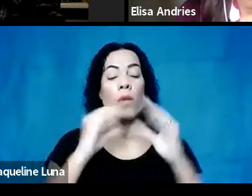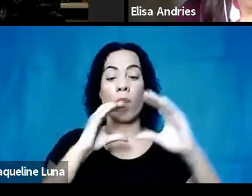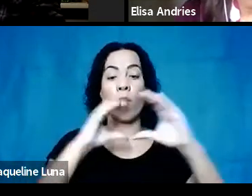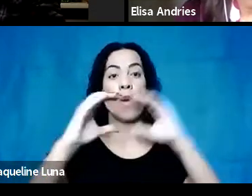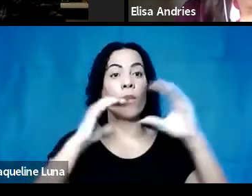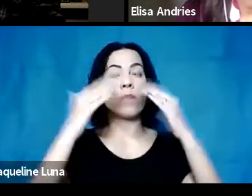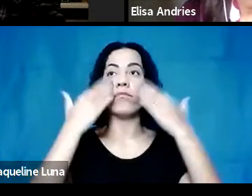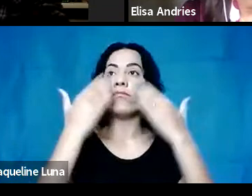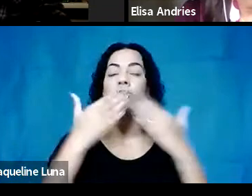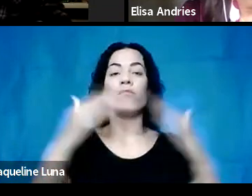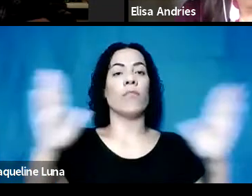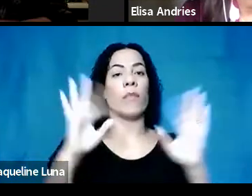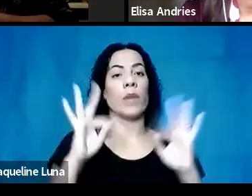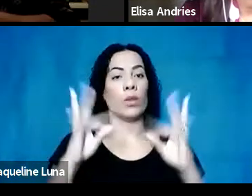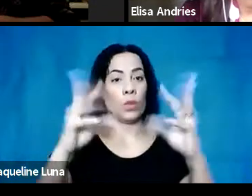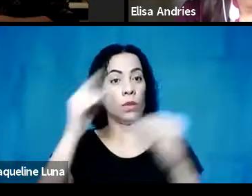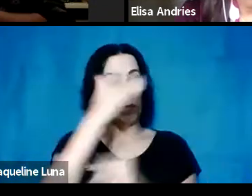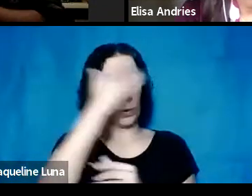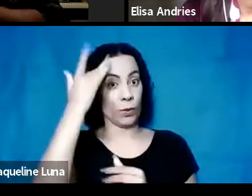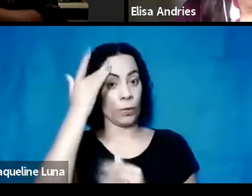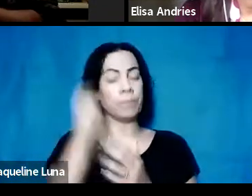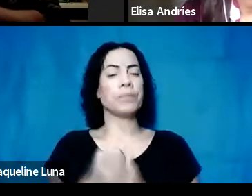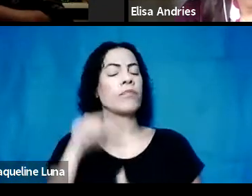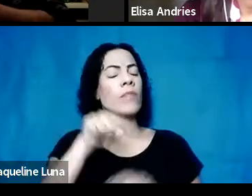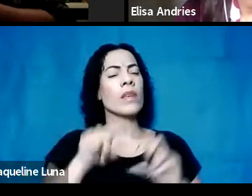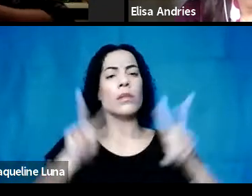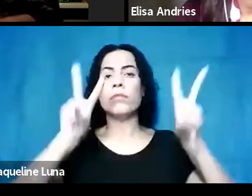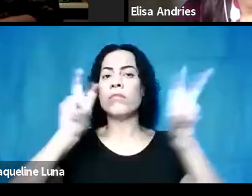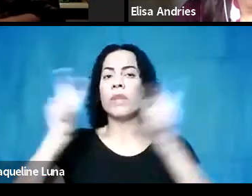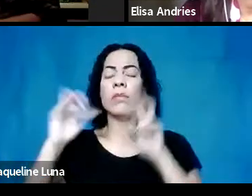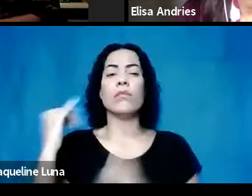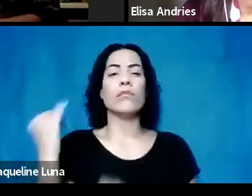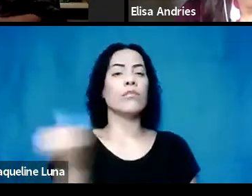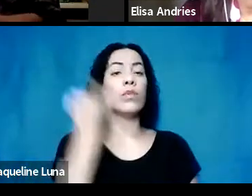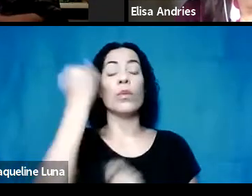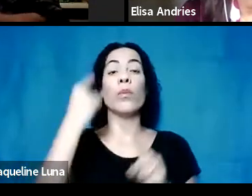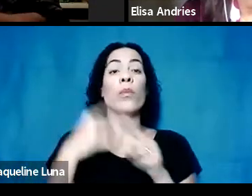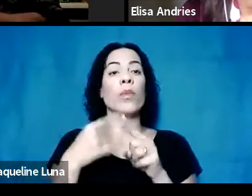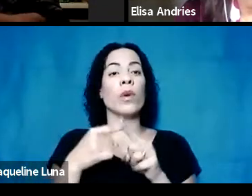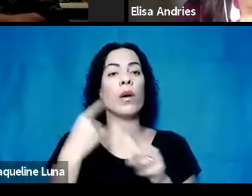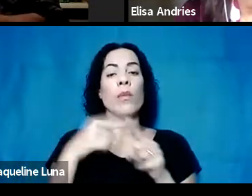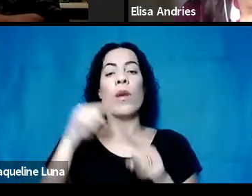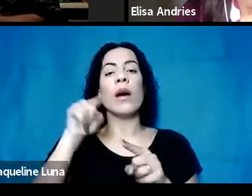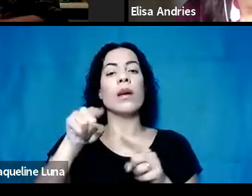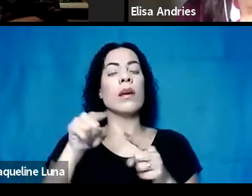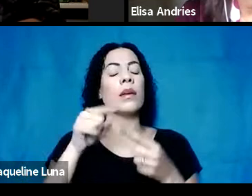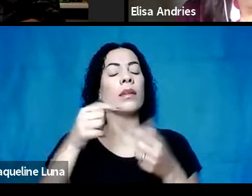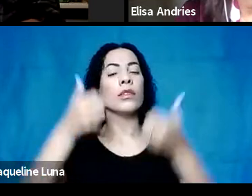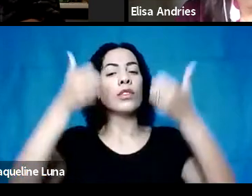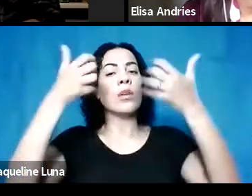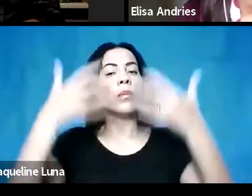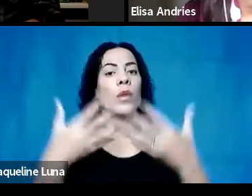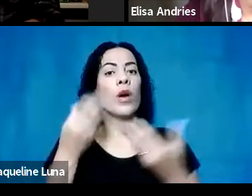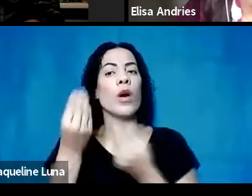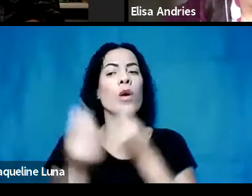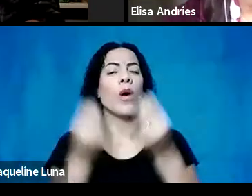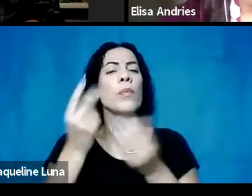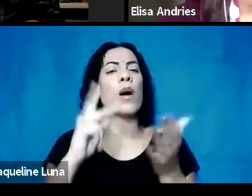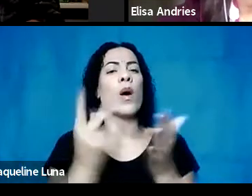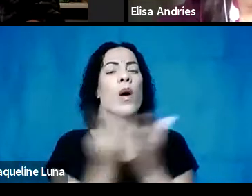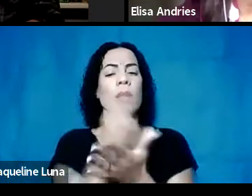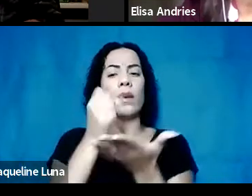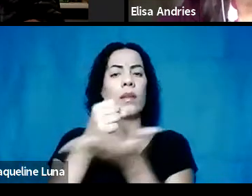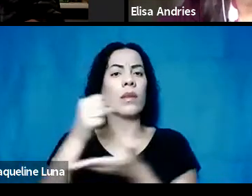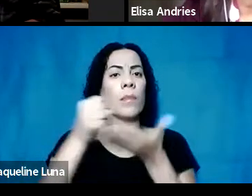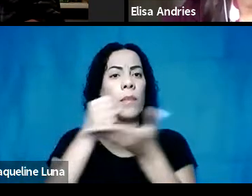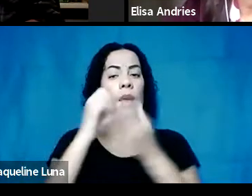comunicação. Esse tema é muito especial porque ele fala de um paradoxo de base da comunicação enquanto